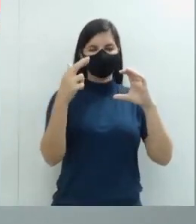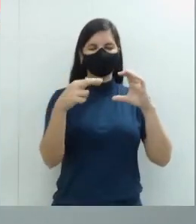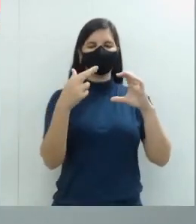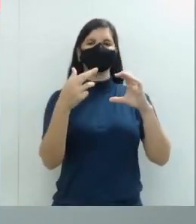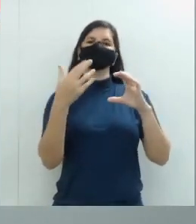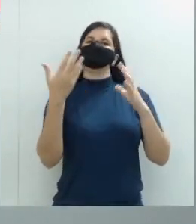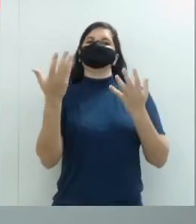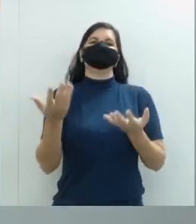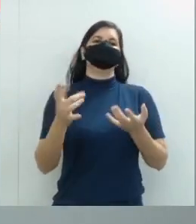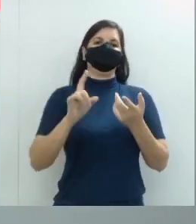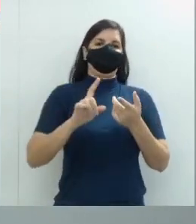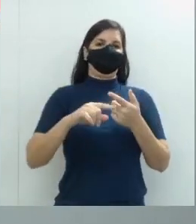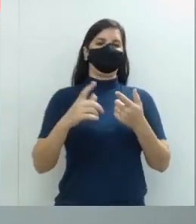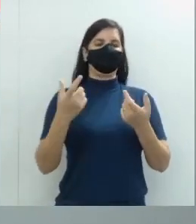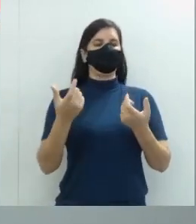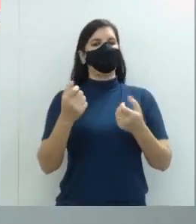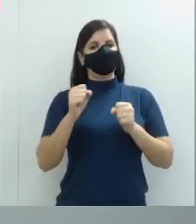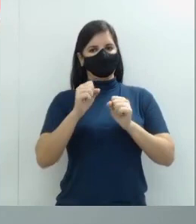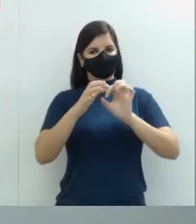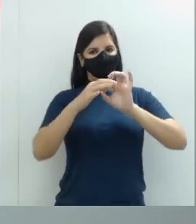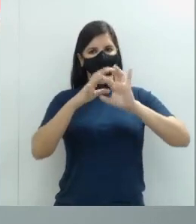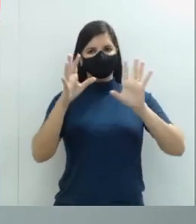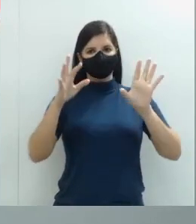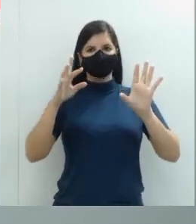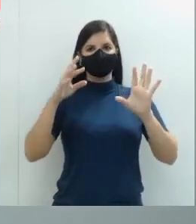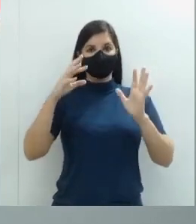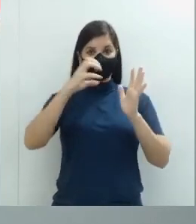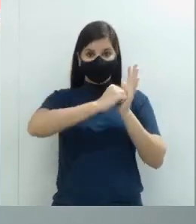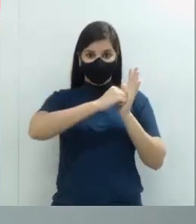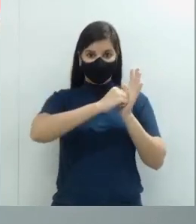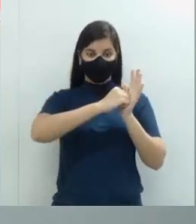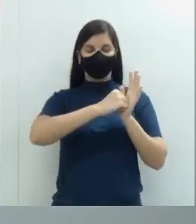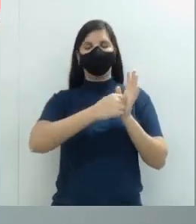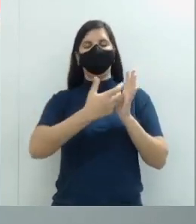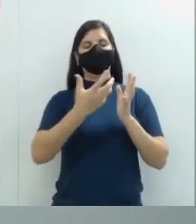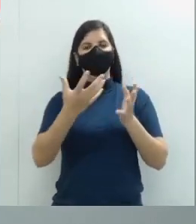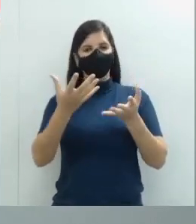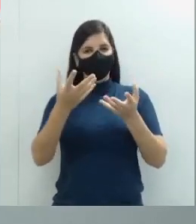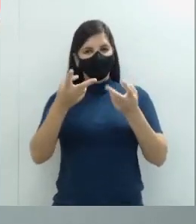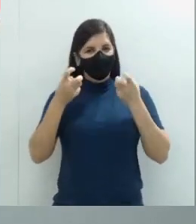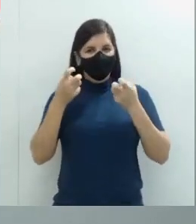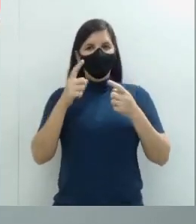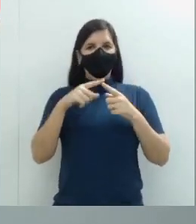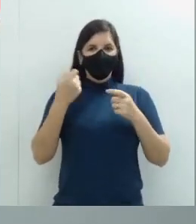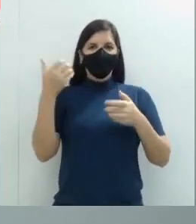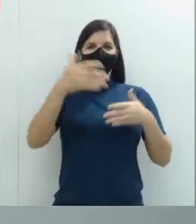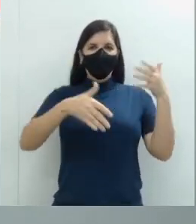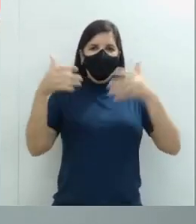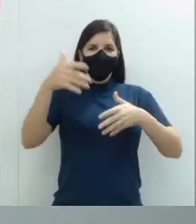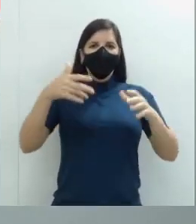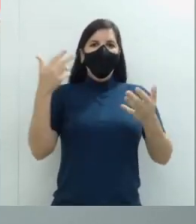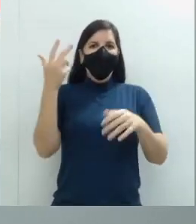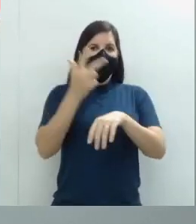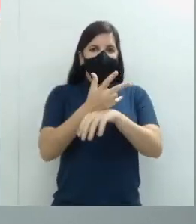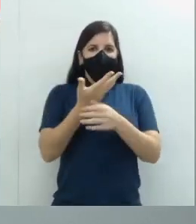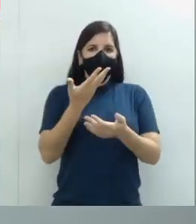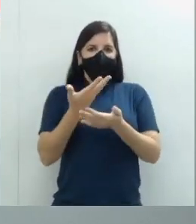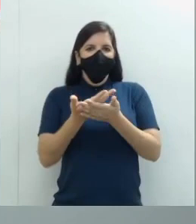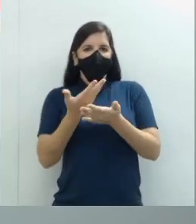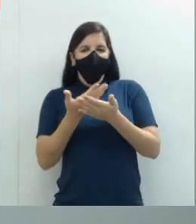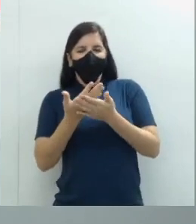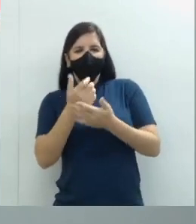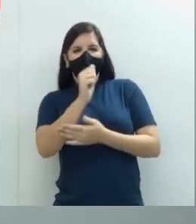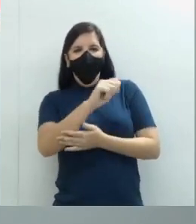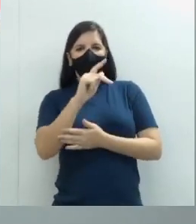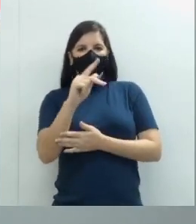sem acento. E aí nos referencia lá, tá bom? Veja lá. Se você acessa a nossa videoaula pelo aplicativo